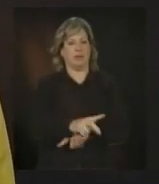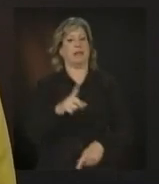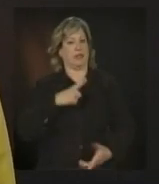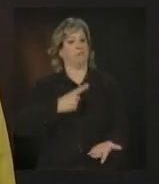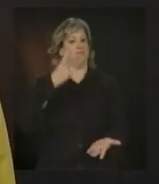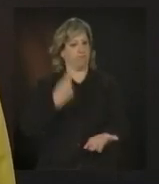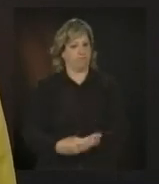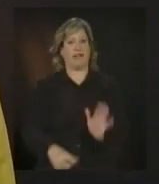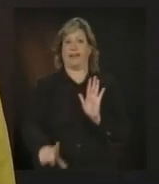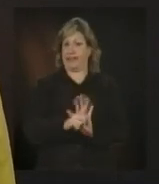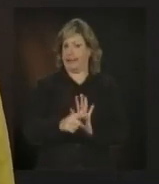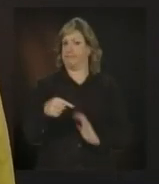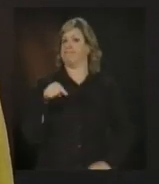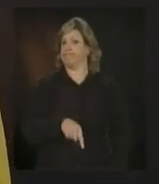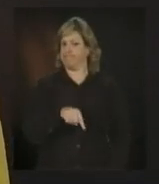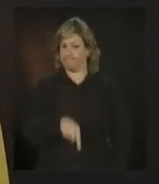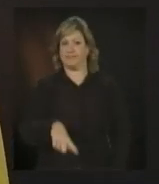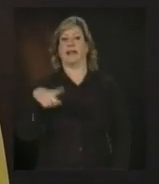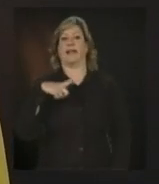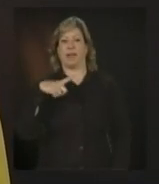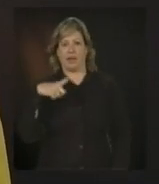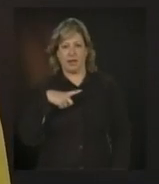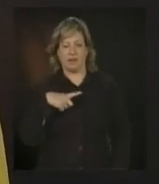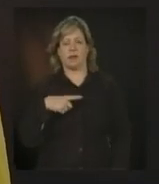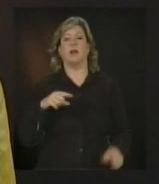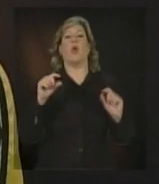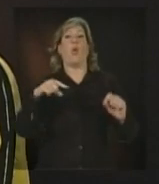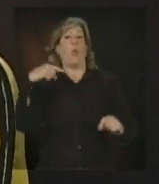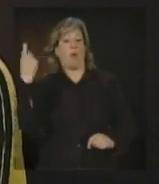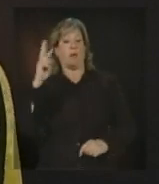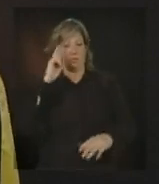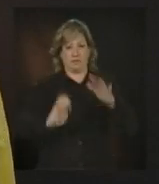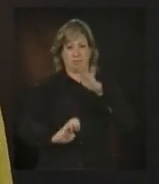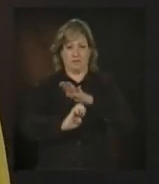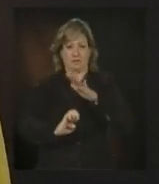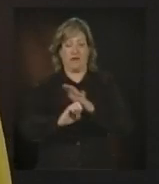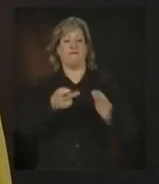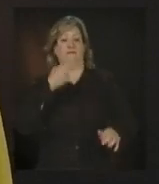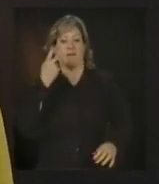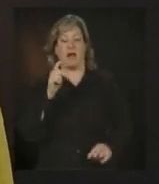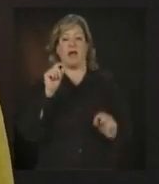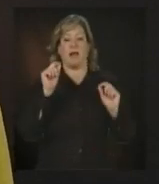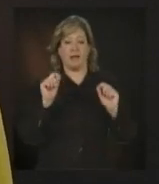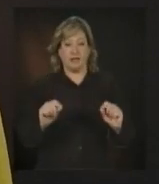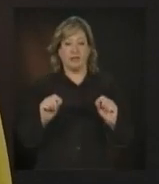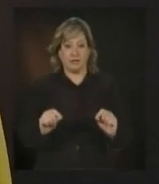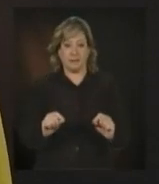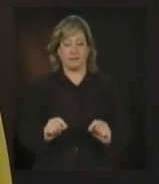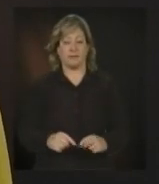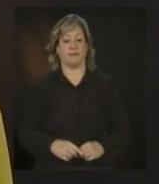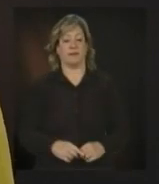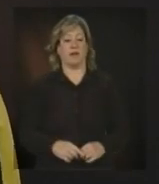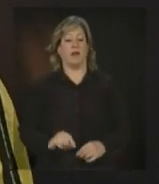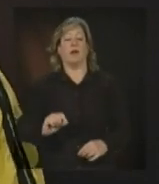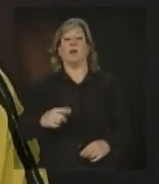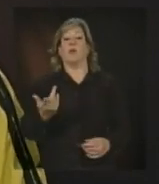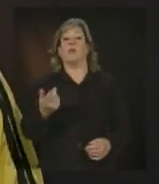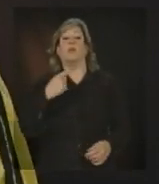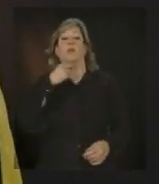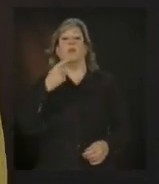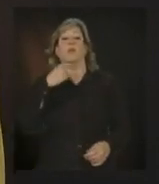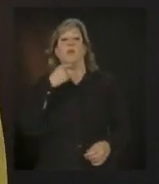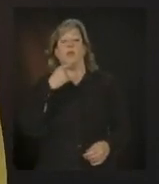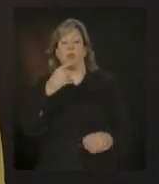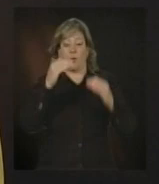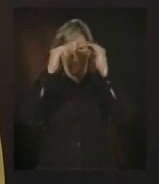porque o que acontece muito? Acontece muito que as empresas hoje alegam, né, o secretário, que eu não consigo